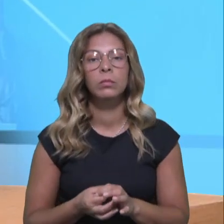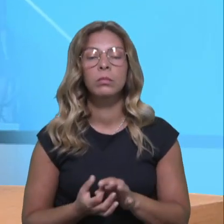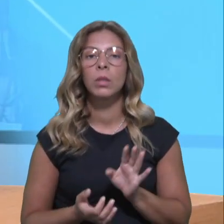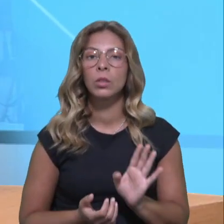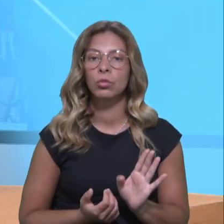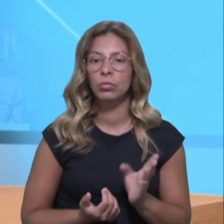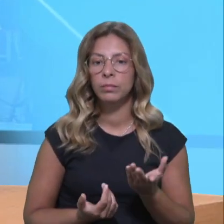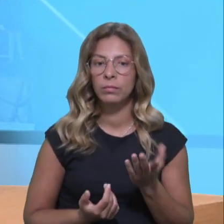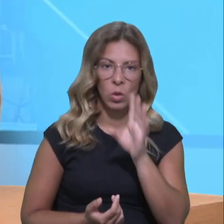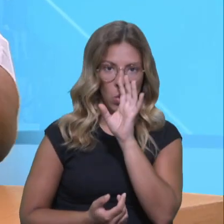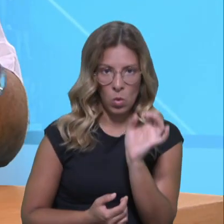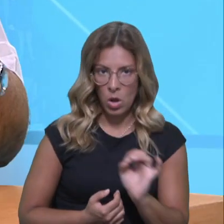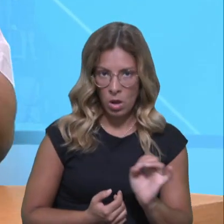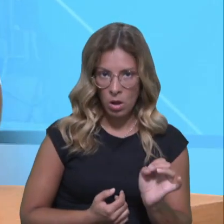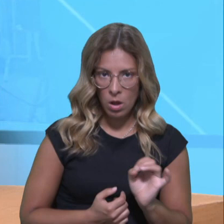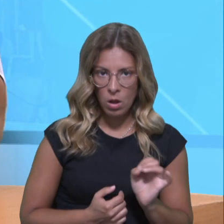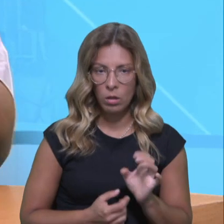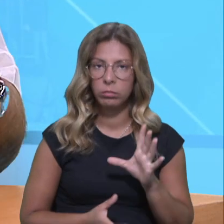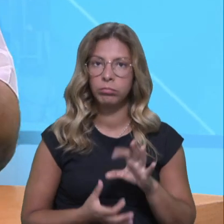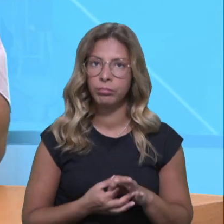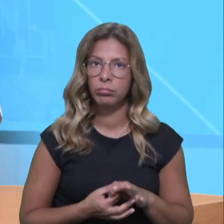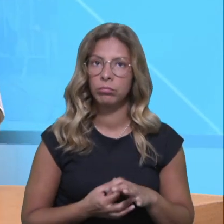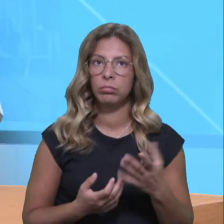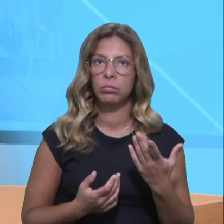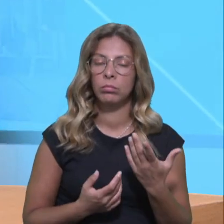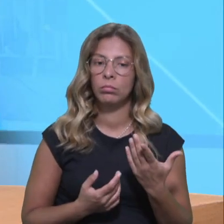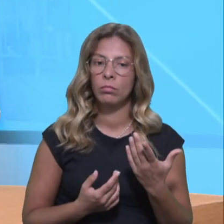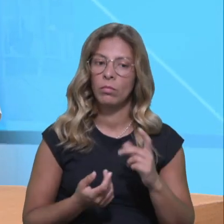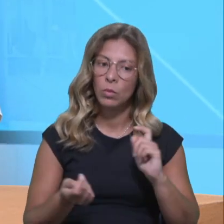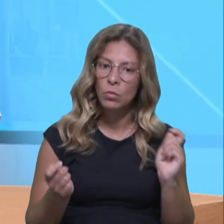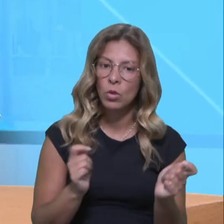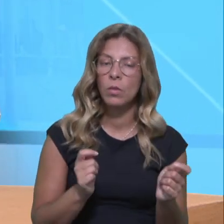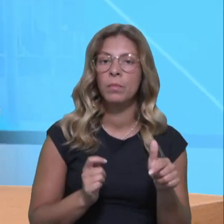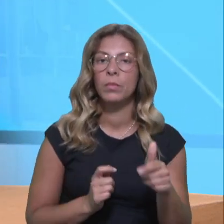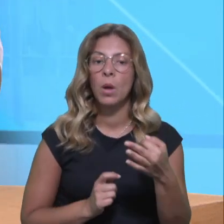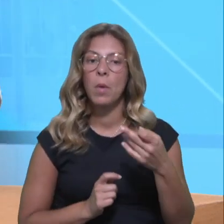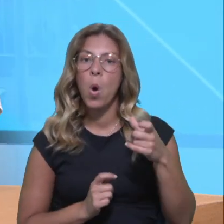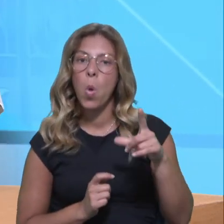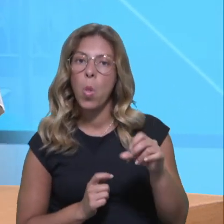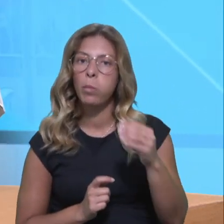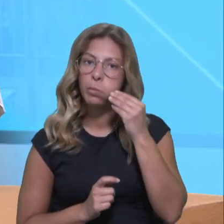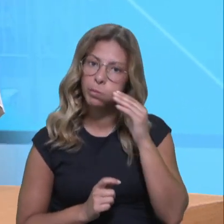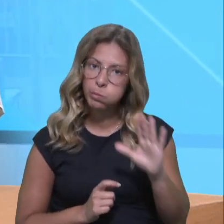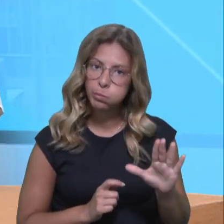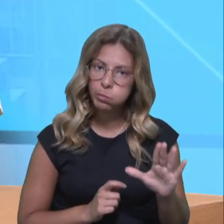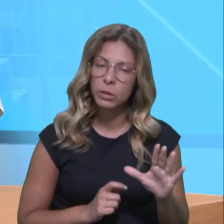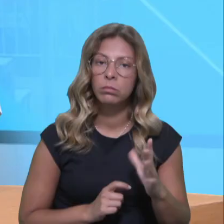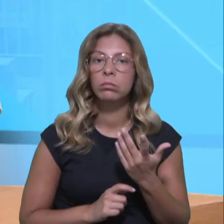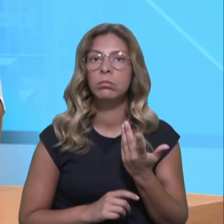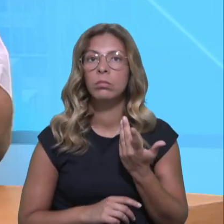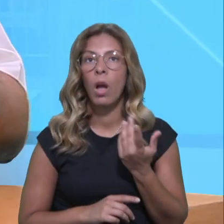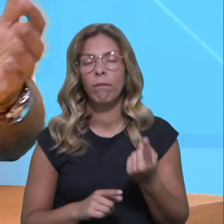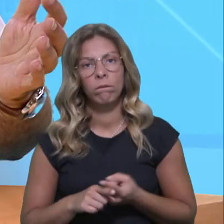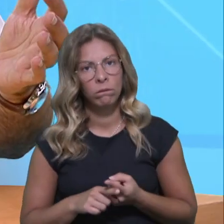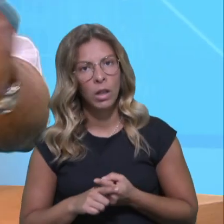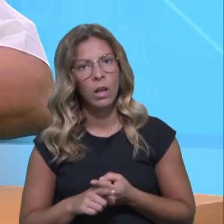que não tinha, que desfocava do Evangelho, desfocava de Cristo. E Paulo vem simplesmente dizer isto. Se fomos sepultados com Cristo no batismo, também